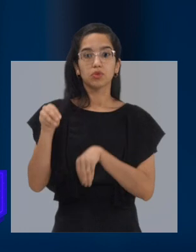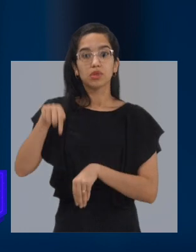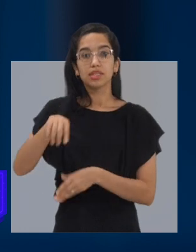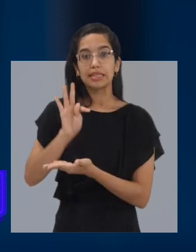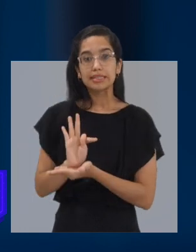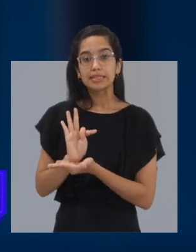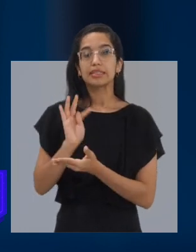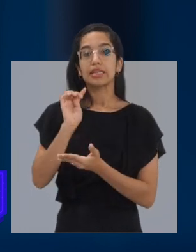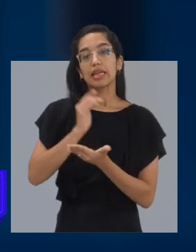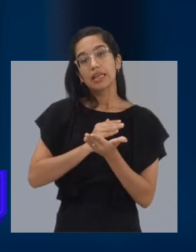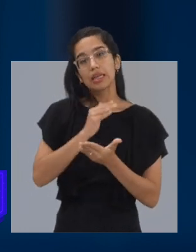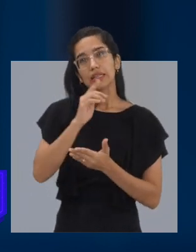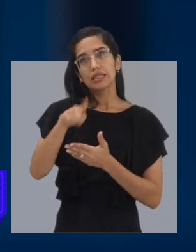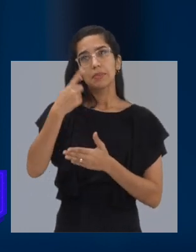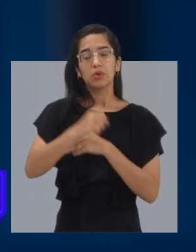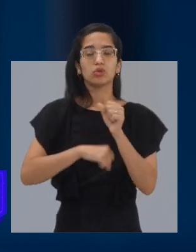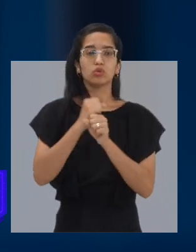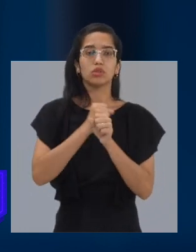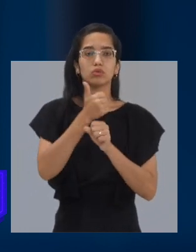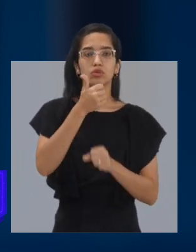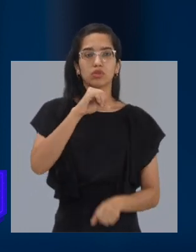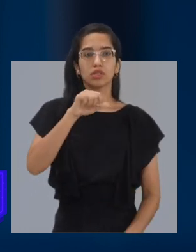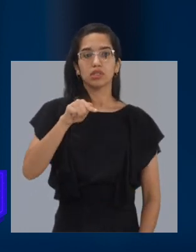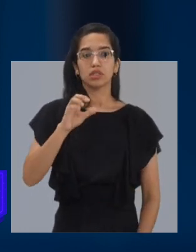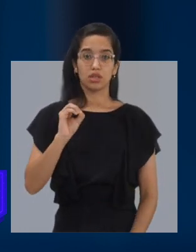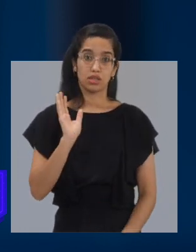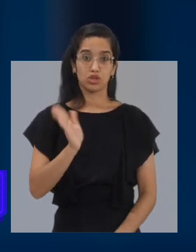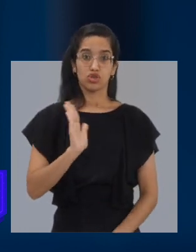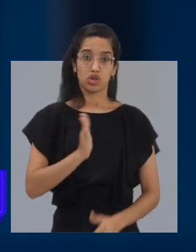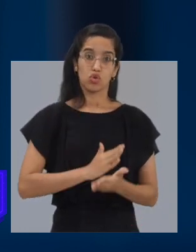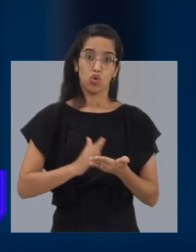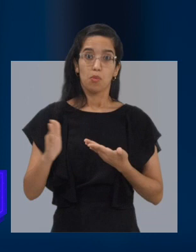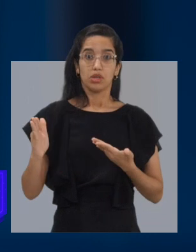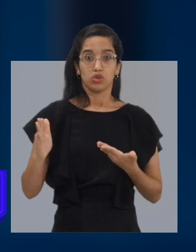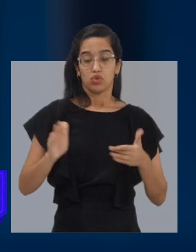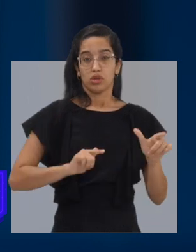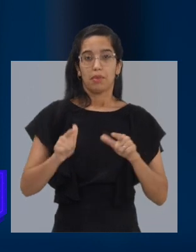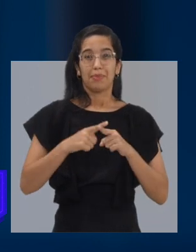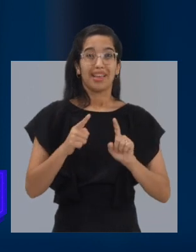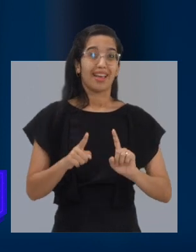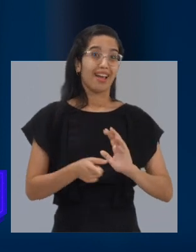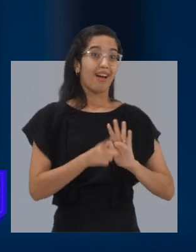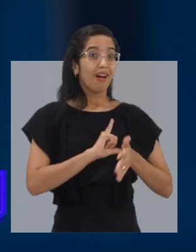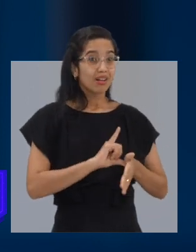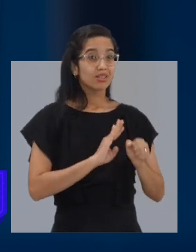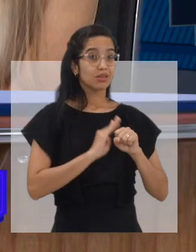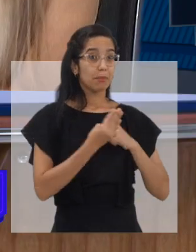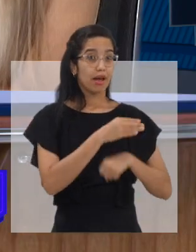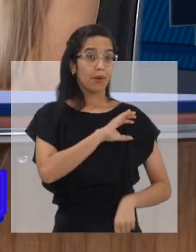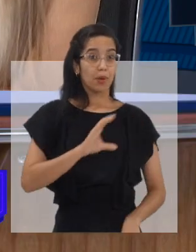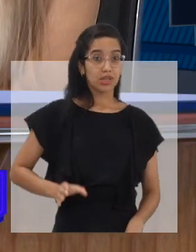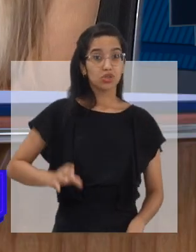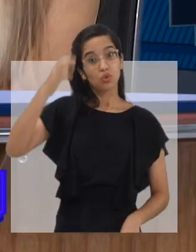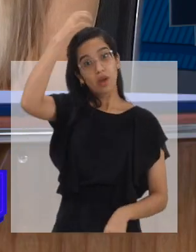esse trabalho já como bairro Cristo Rei, porque antes mesmo de se tornar bairro, ele já atuava aqui lá na região. Bom,